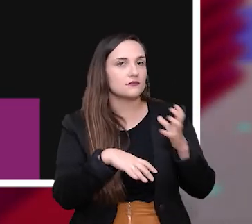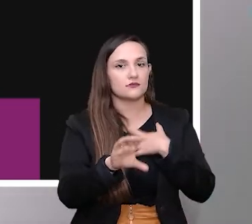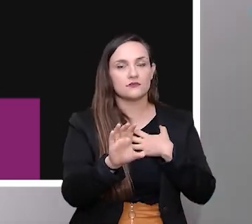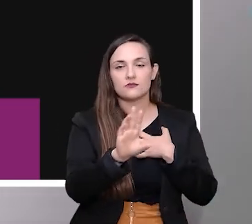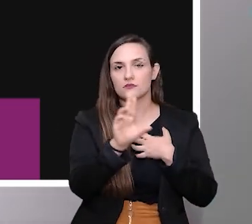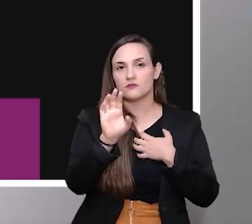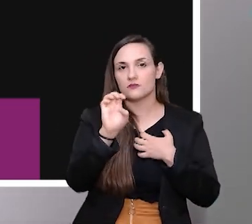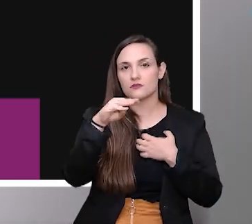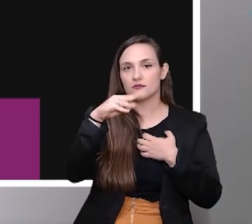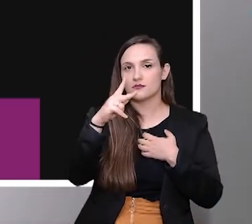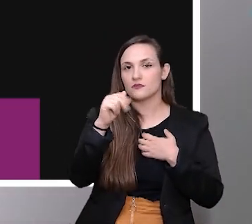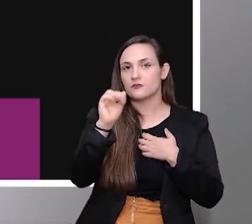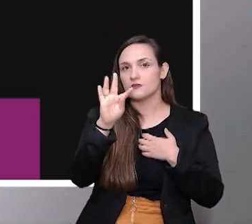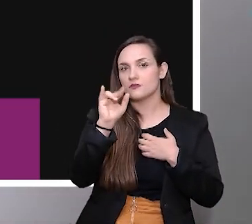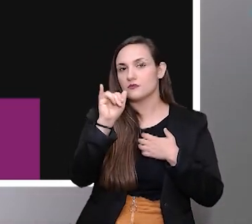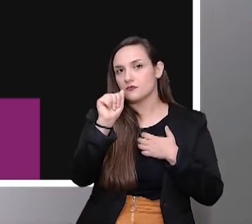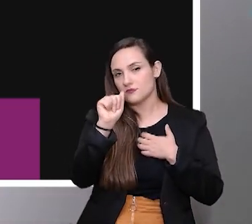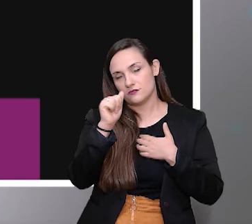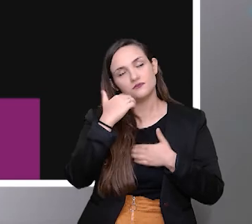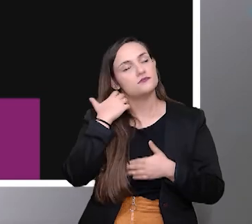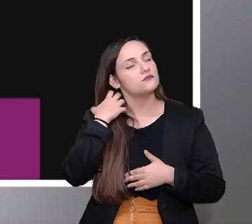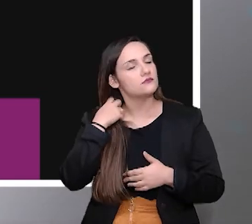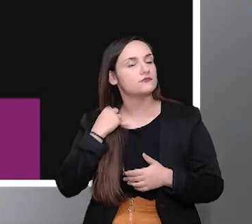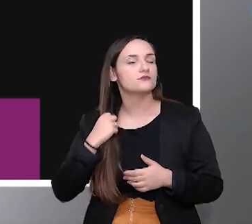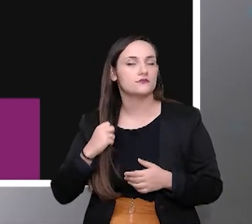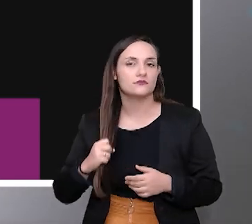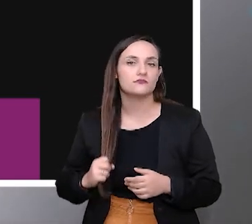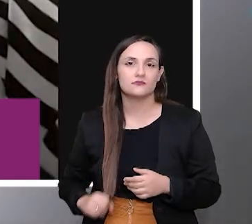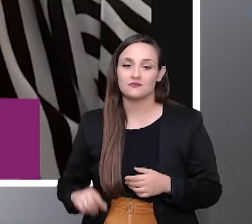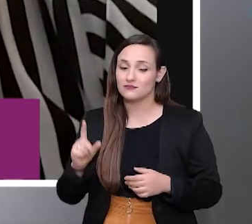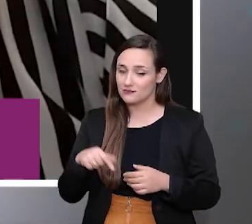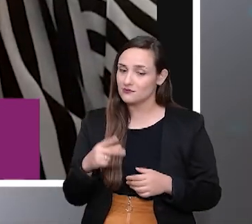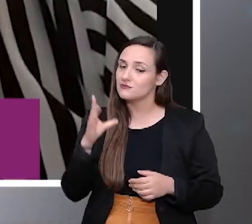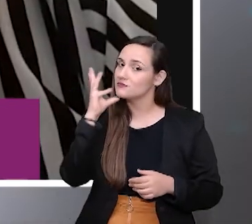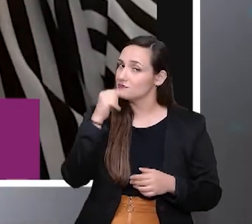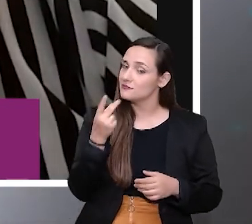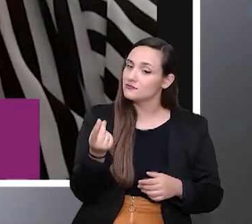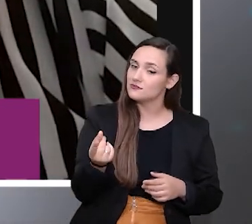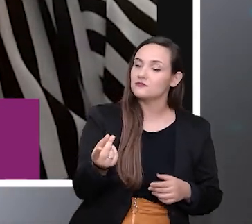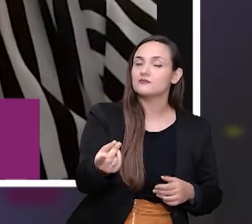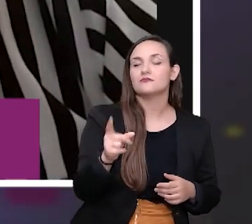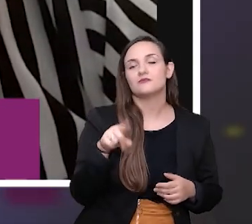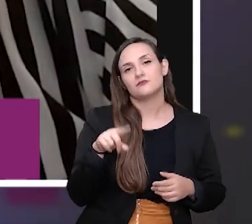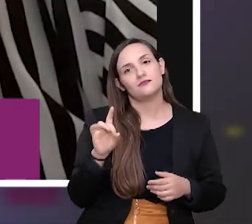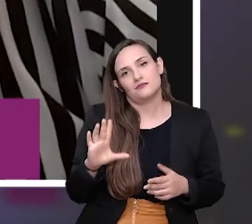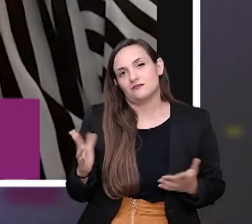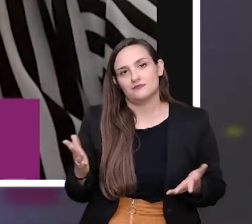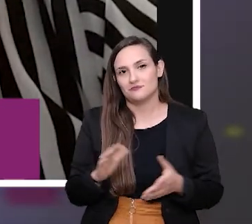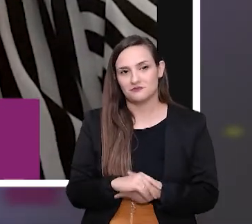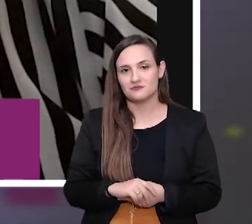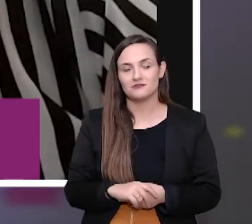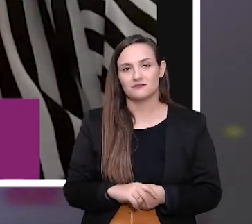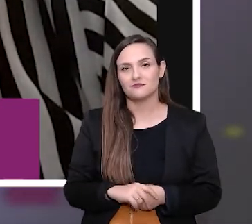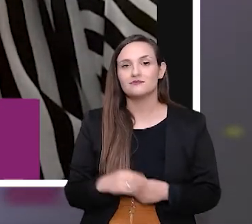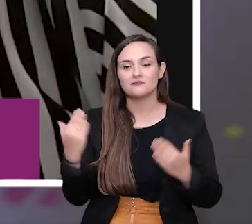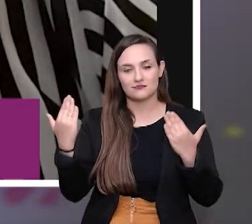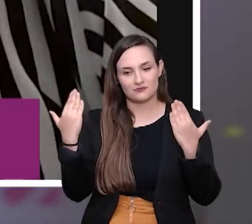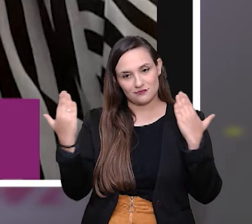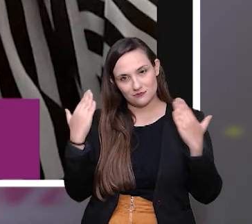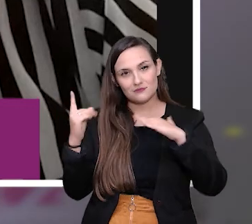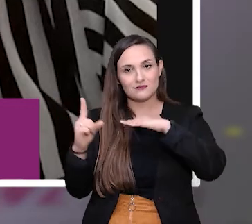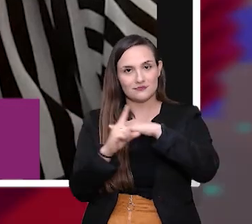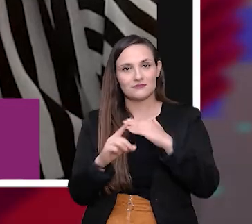chama de empatia, tá? Então, é um tratamento a longo prazo e é isso, é basicamente